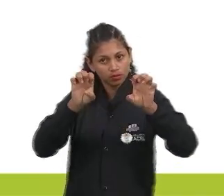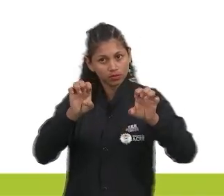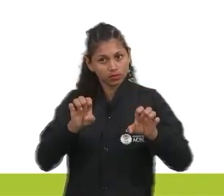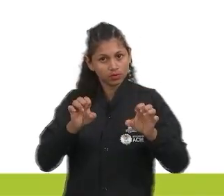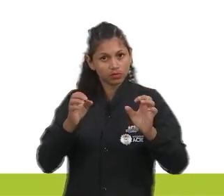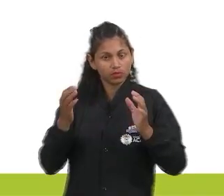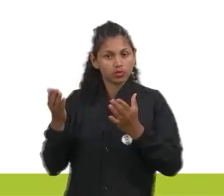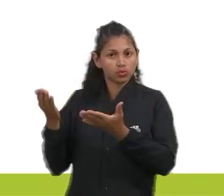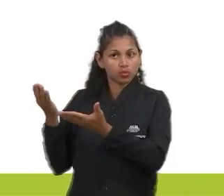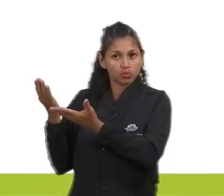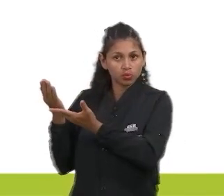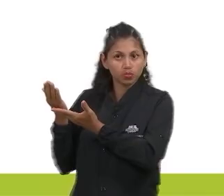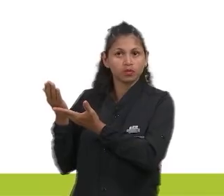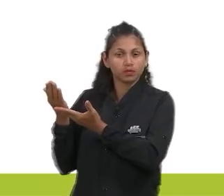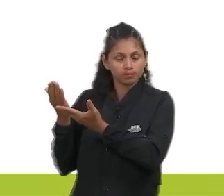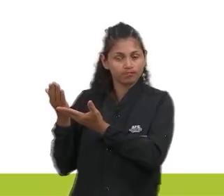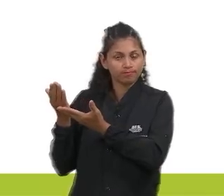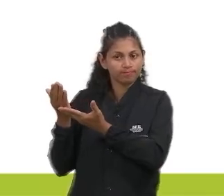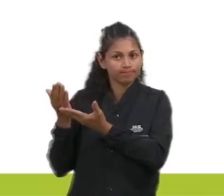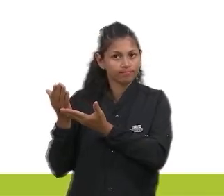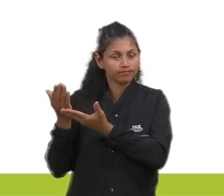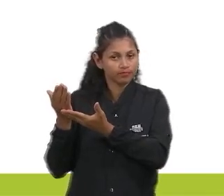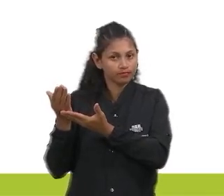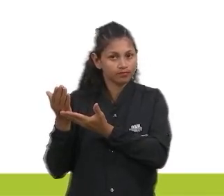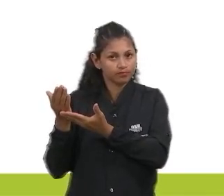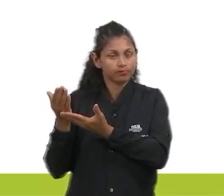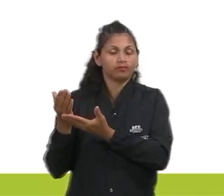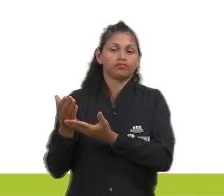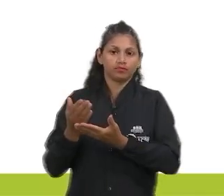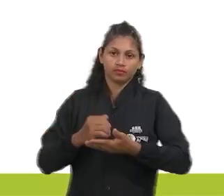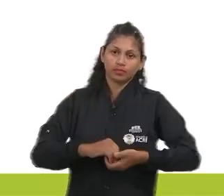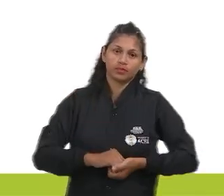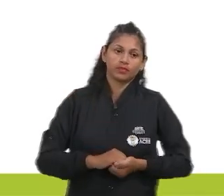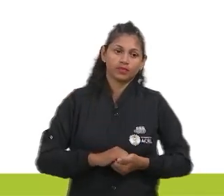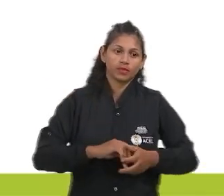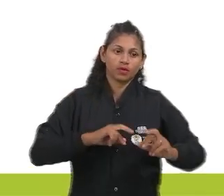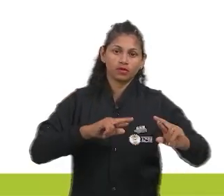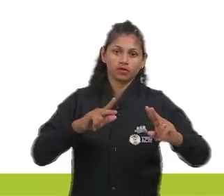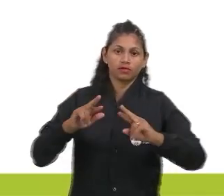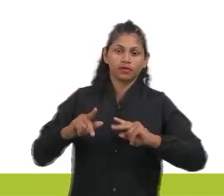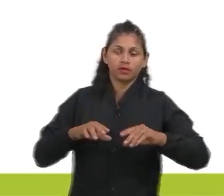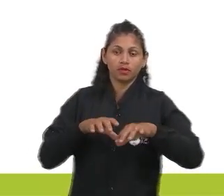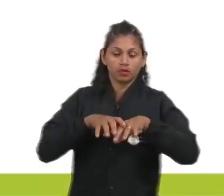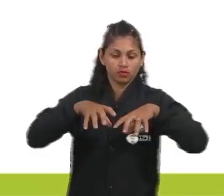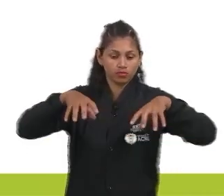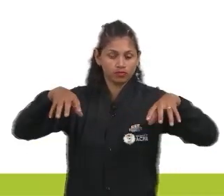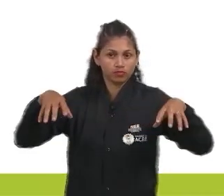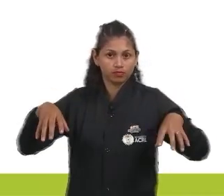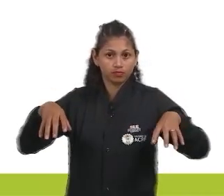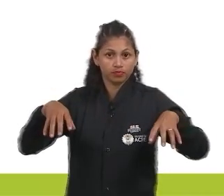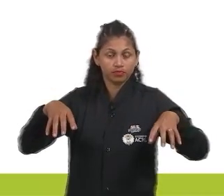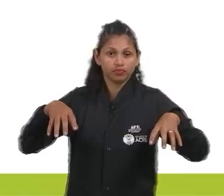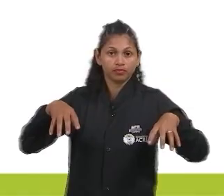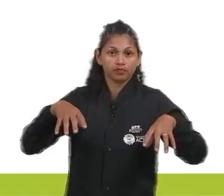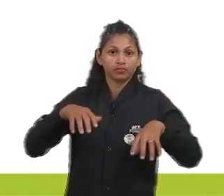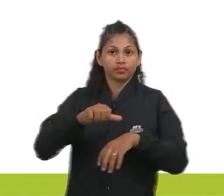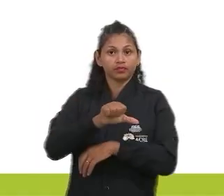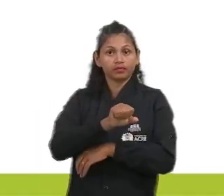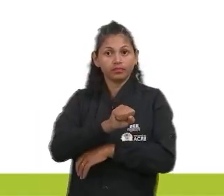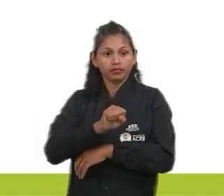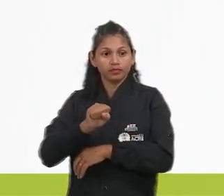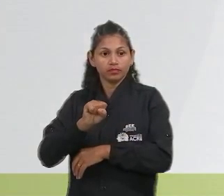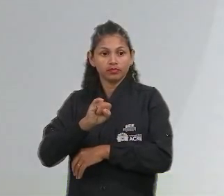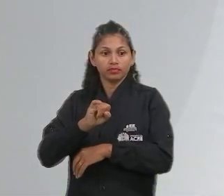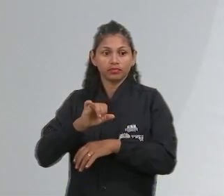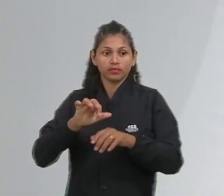está havendo uma assimetria, um lado é diferente do outro. Ele é considerado simétrico